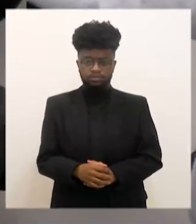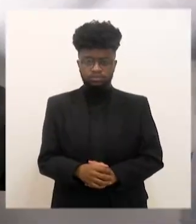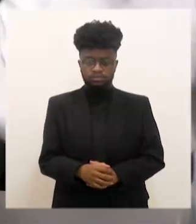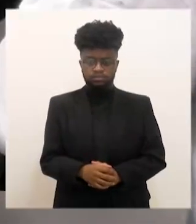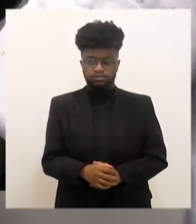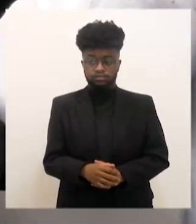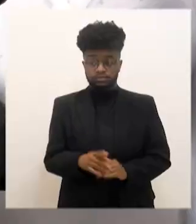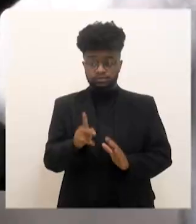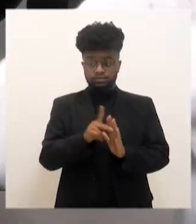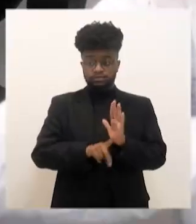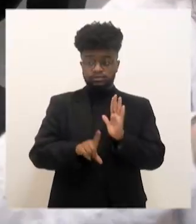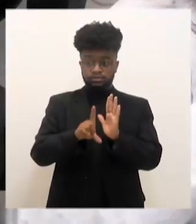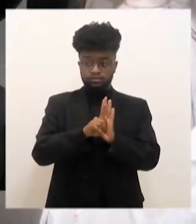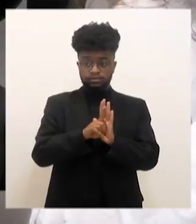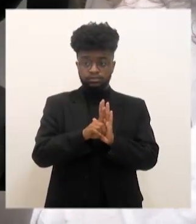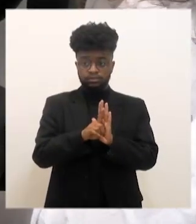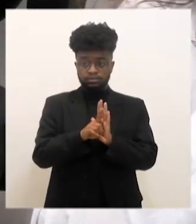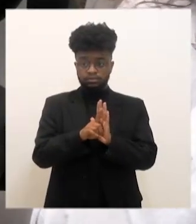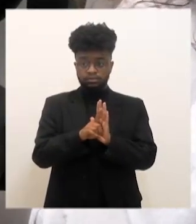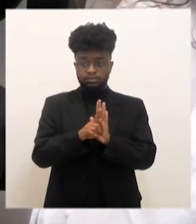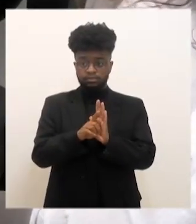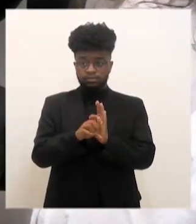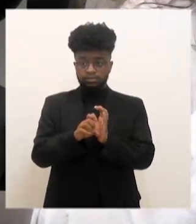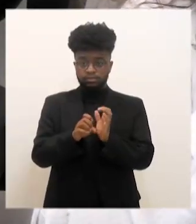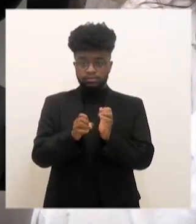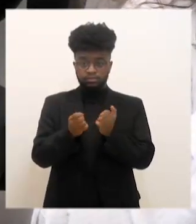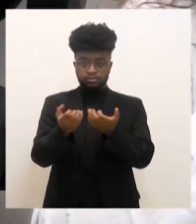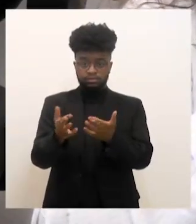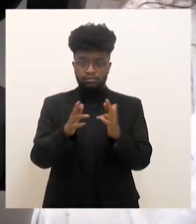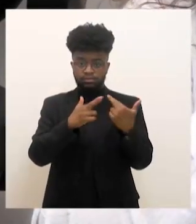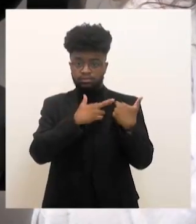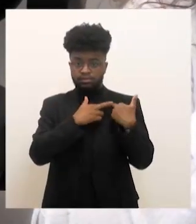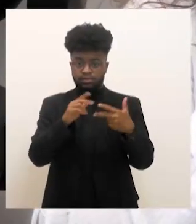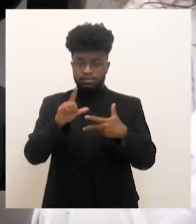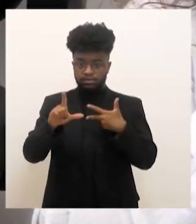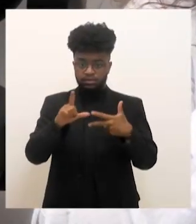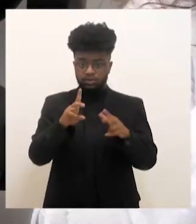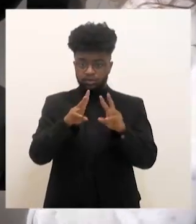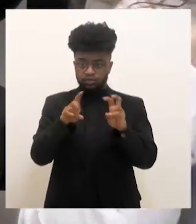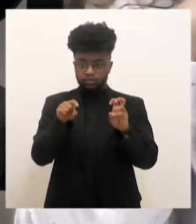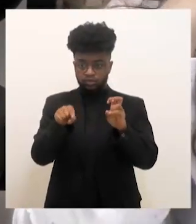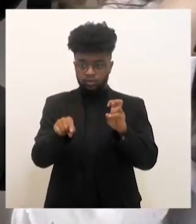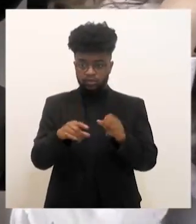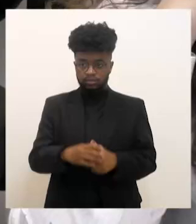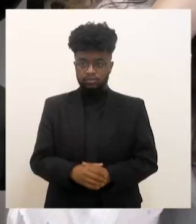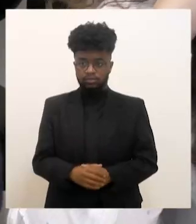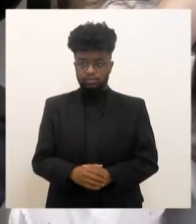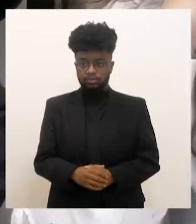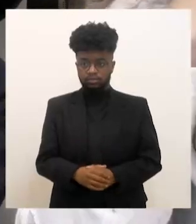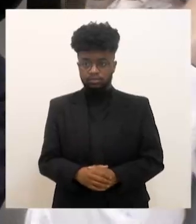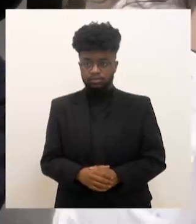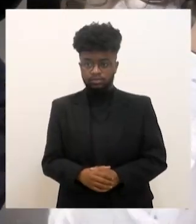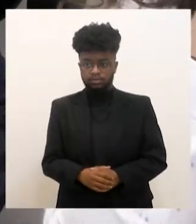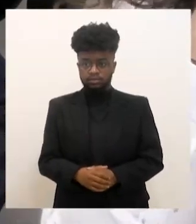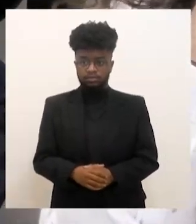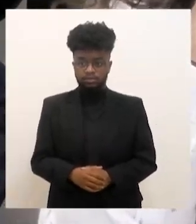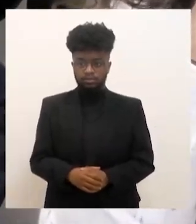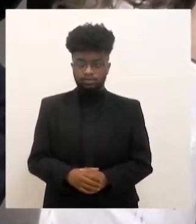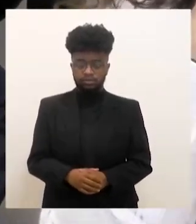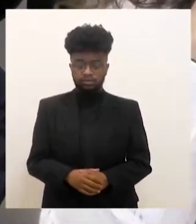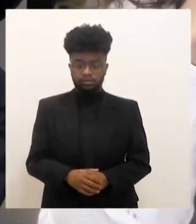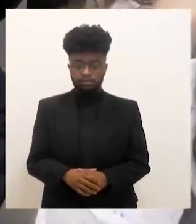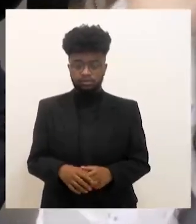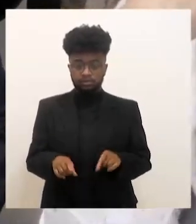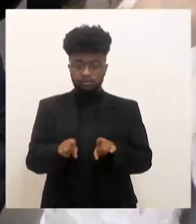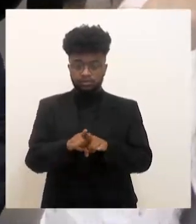o projeto de lei estaria excedendo a competência legislativa sobre o tema, não? E, ademais, fica assim, vai ser